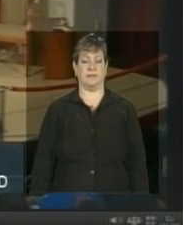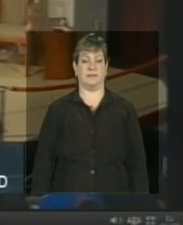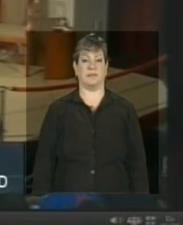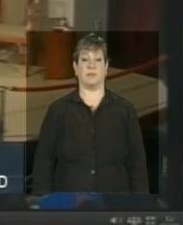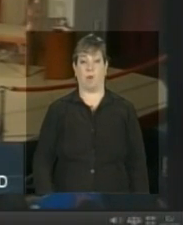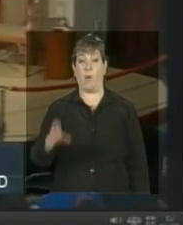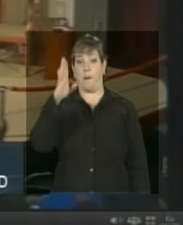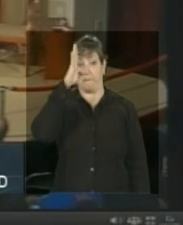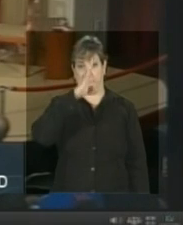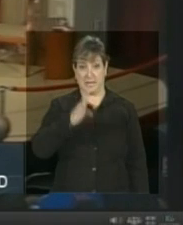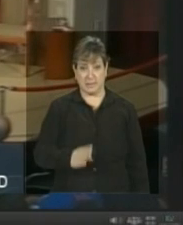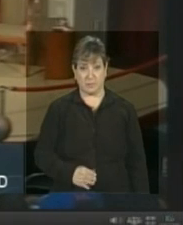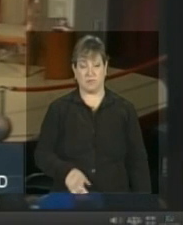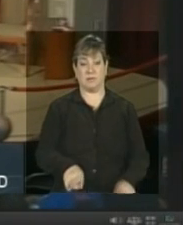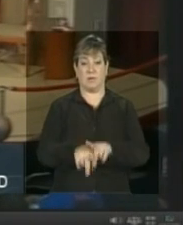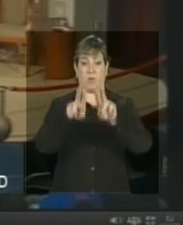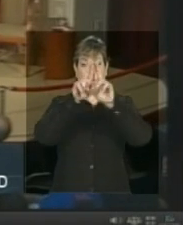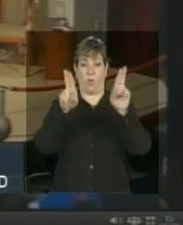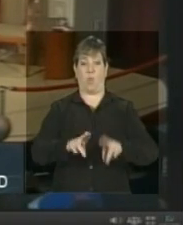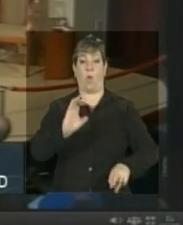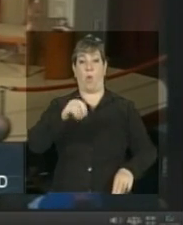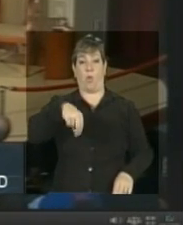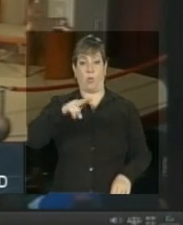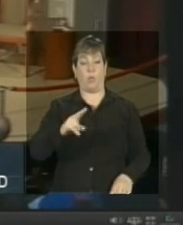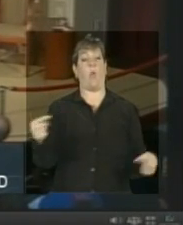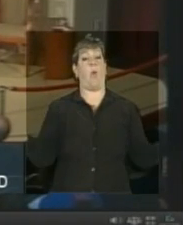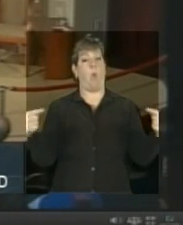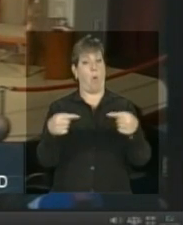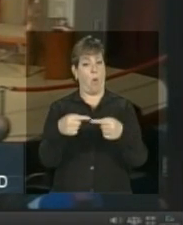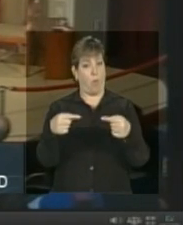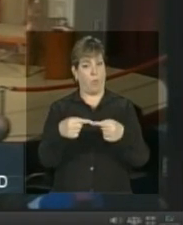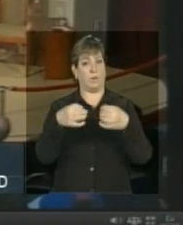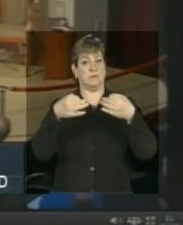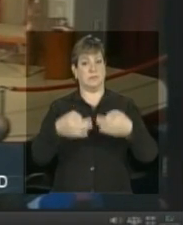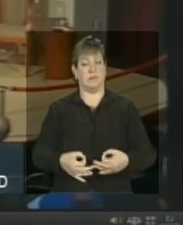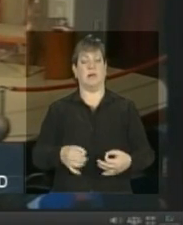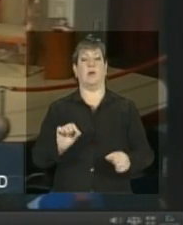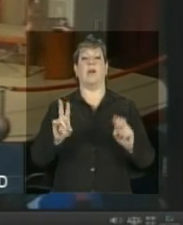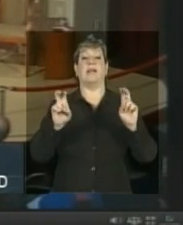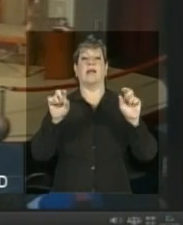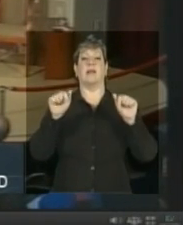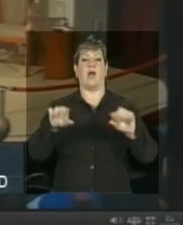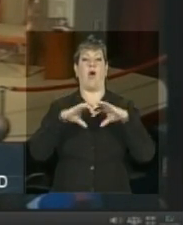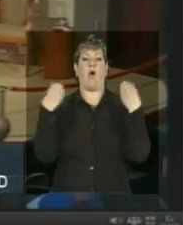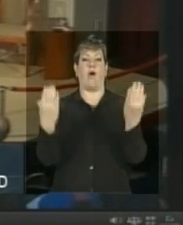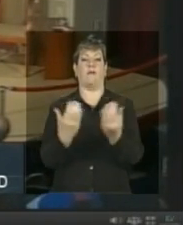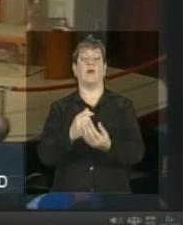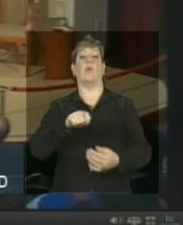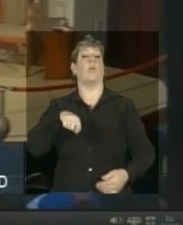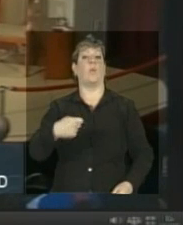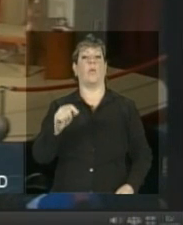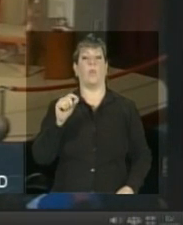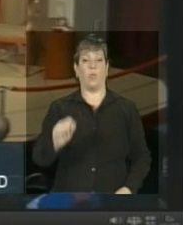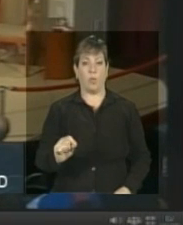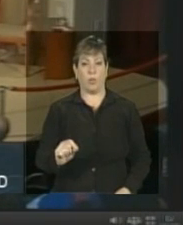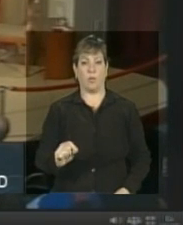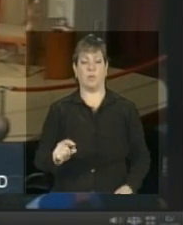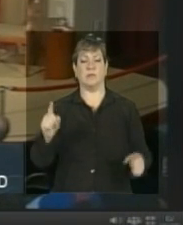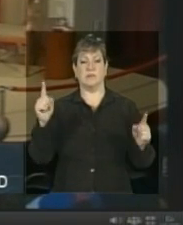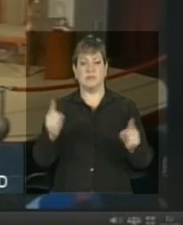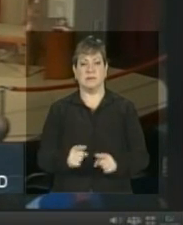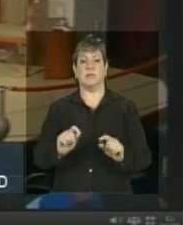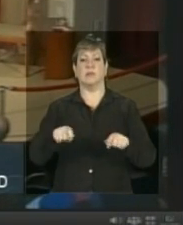O Brasil e a ONU concordam em que o tema dessa conferência seja